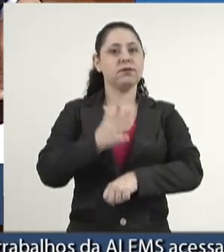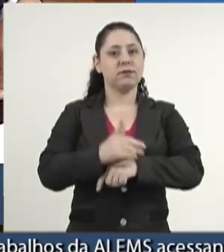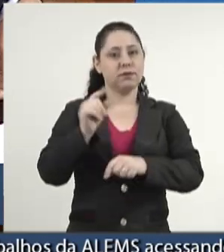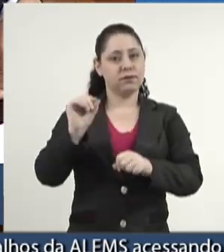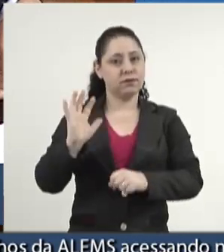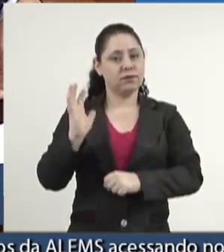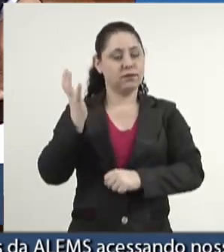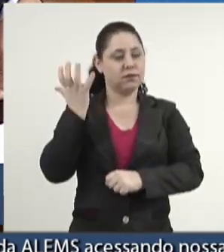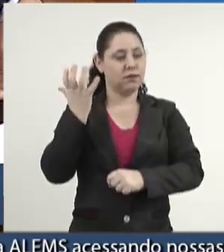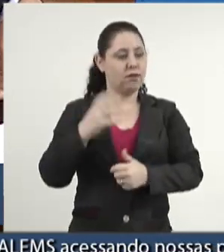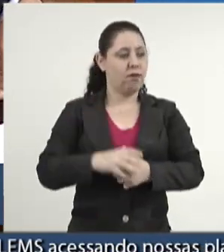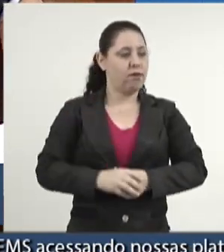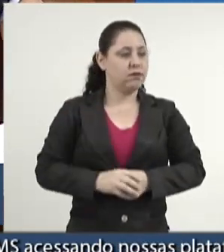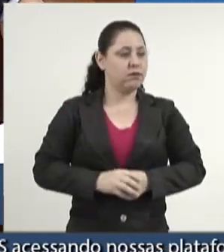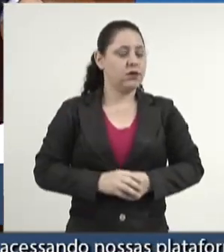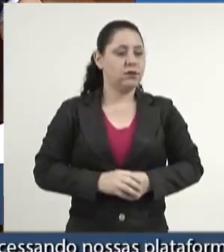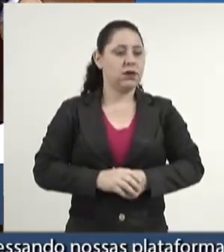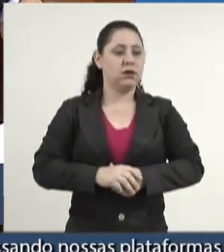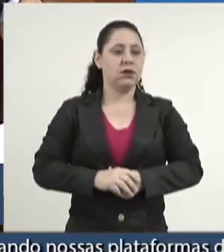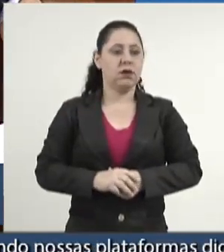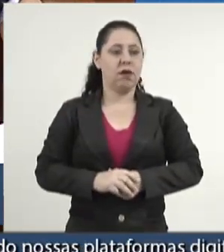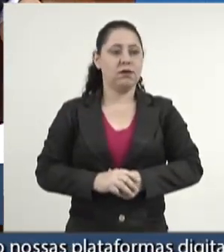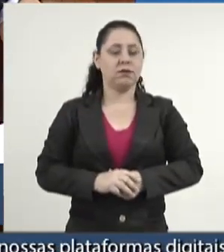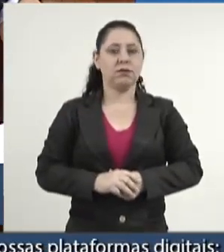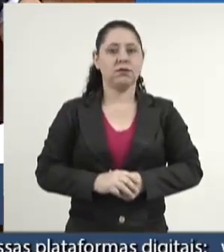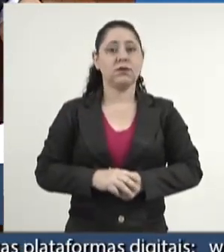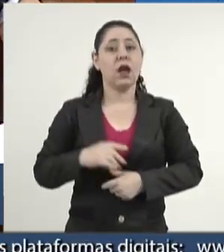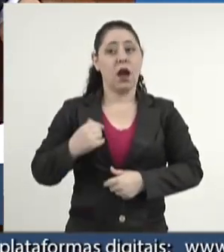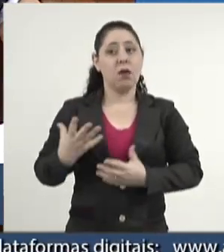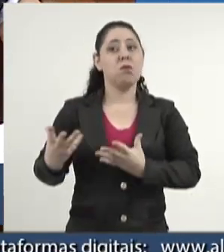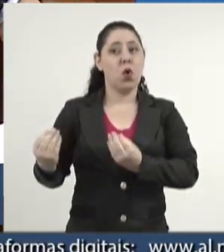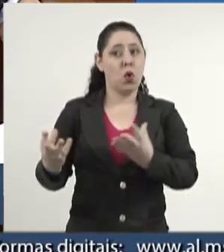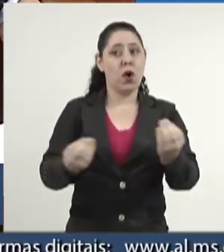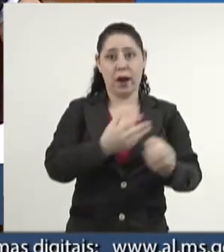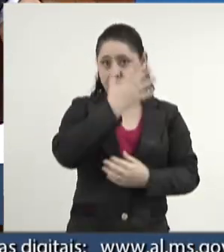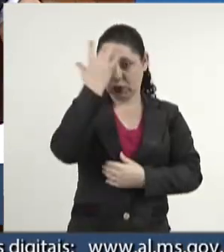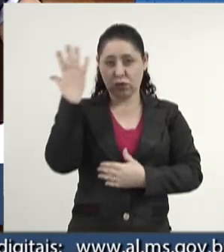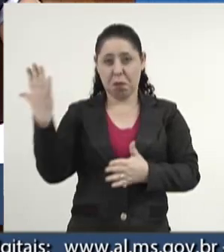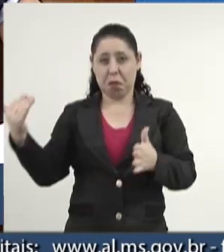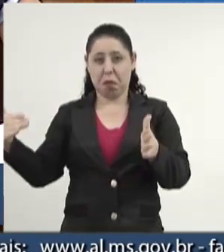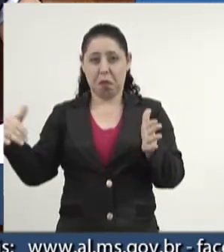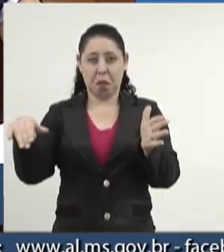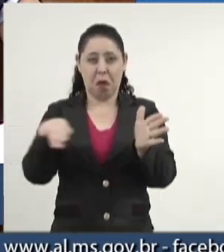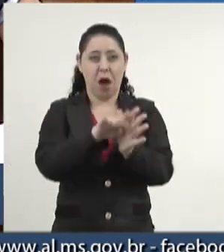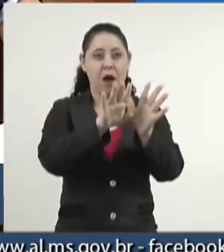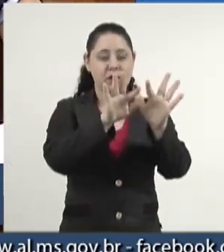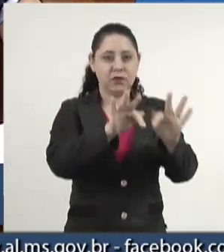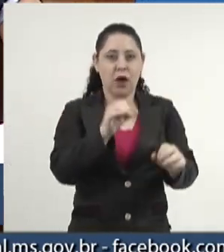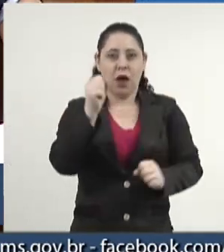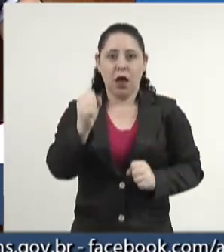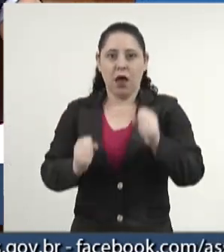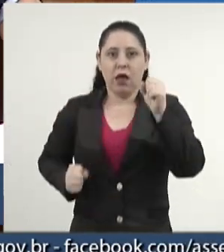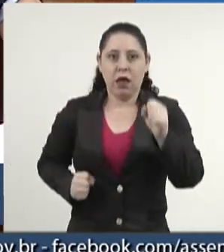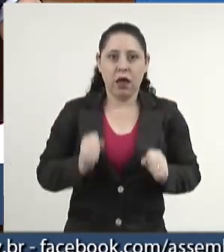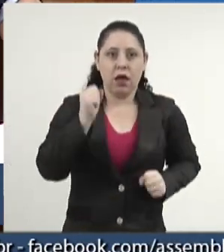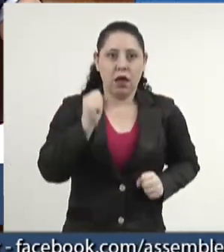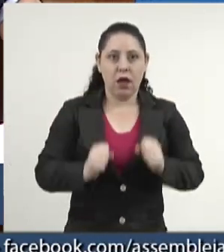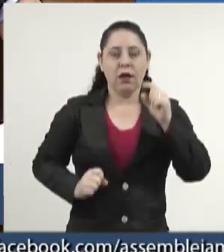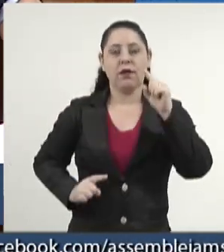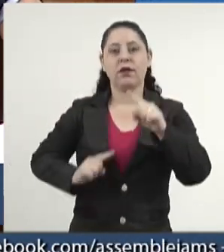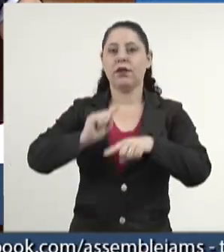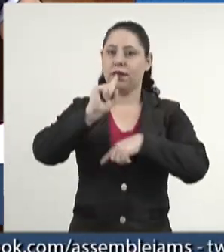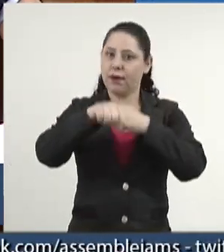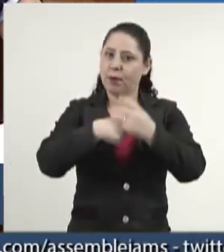sendo realizados e como que várias pessoas chegaram ao final da corrida depois